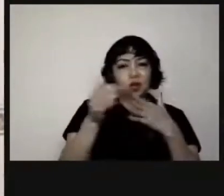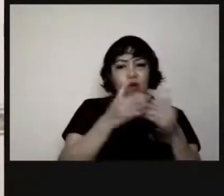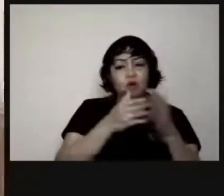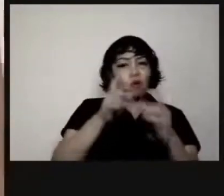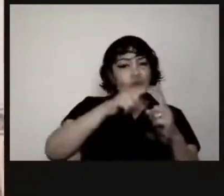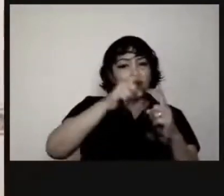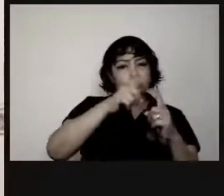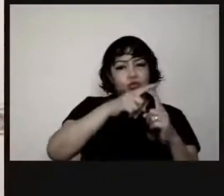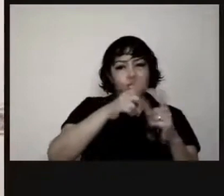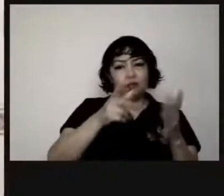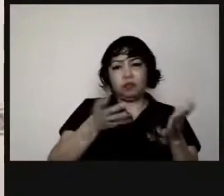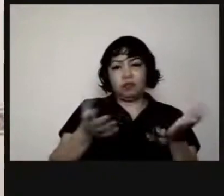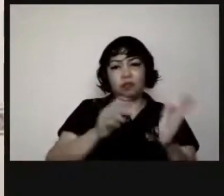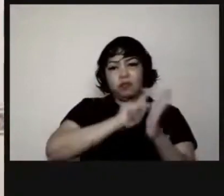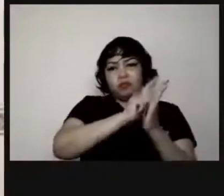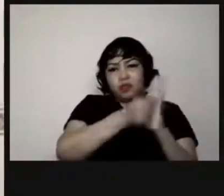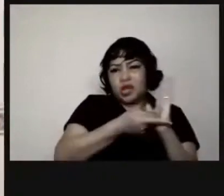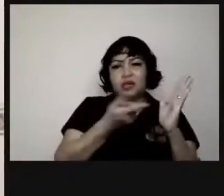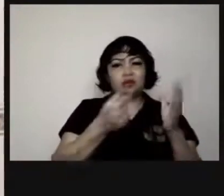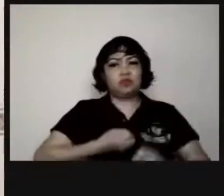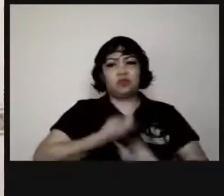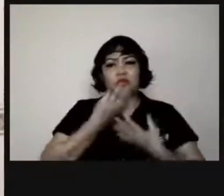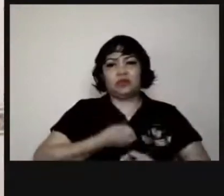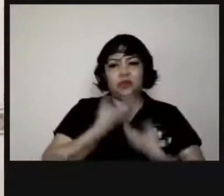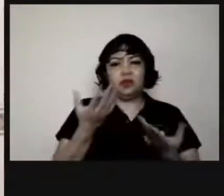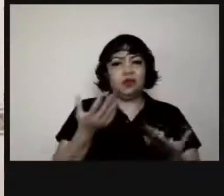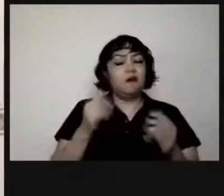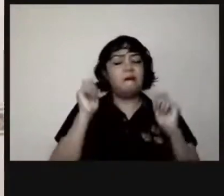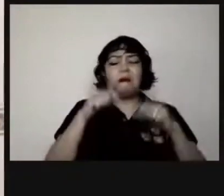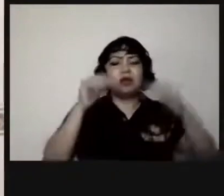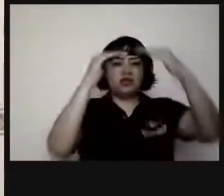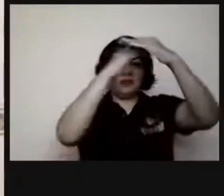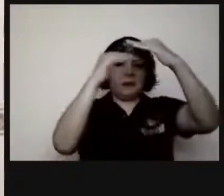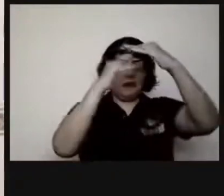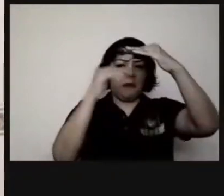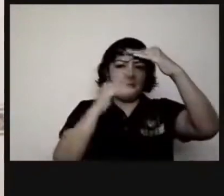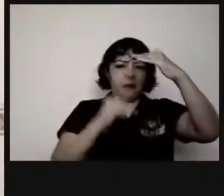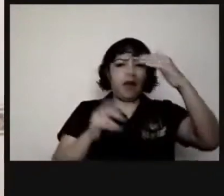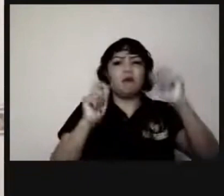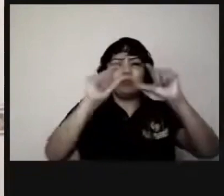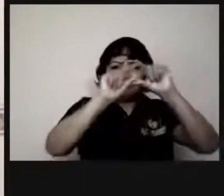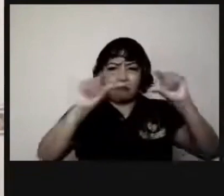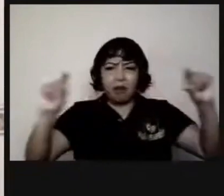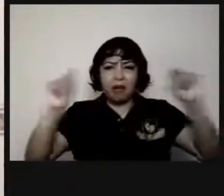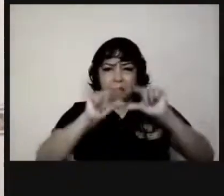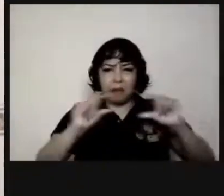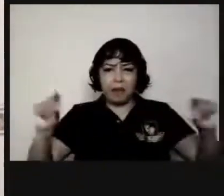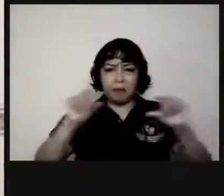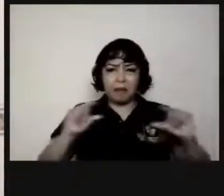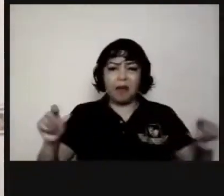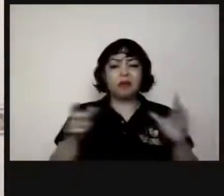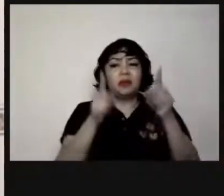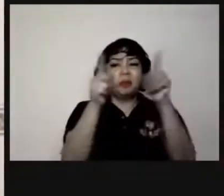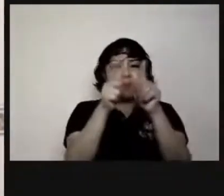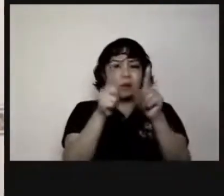escrever os versos, né, um embaixo do outro, não tem assim, uma forma fixa, né, de da pessoa